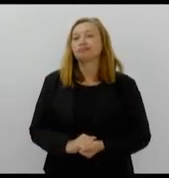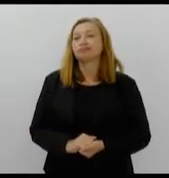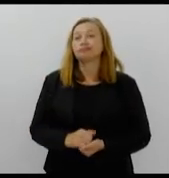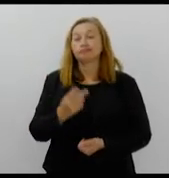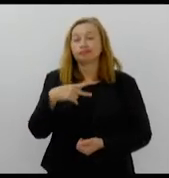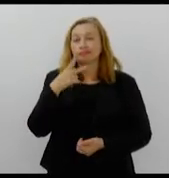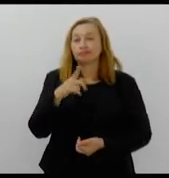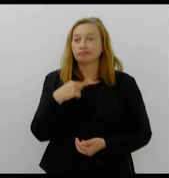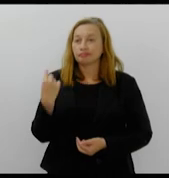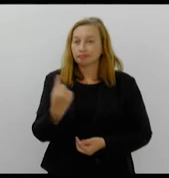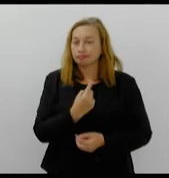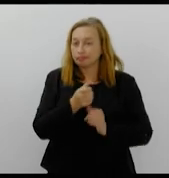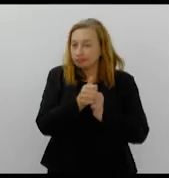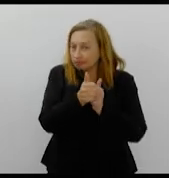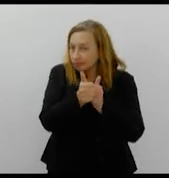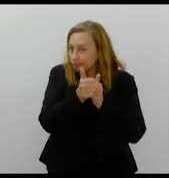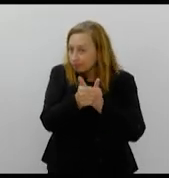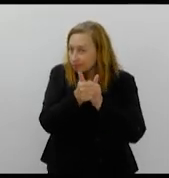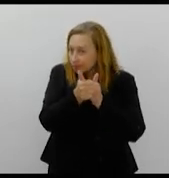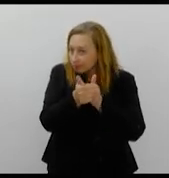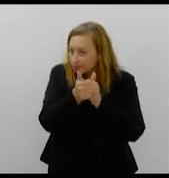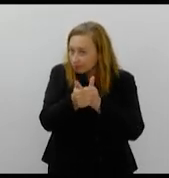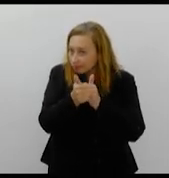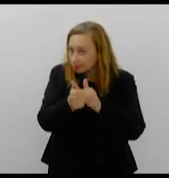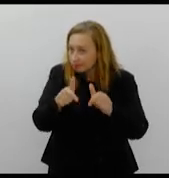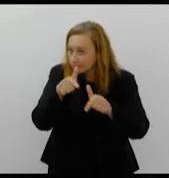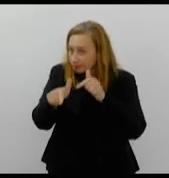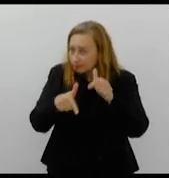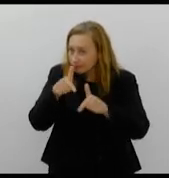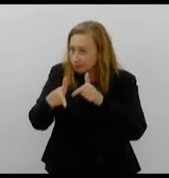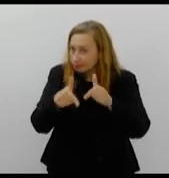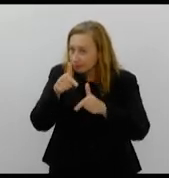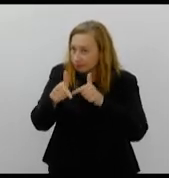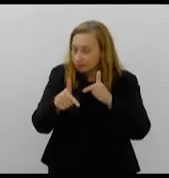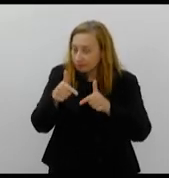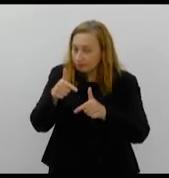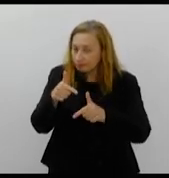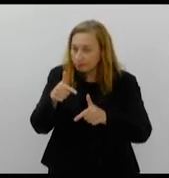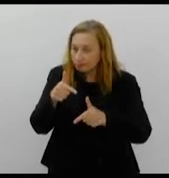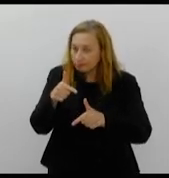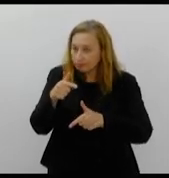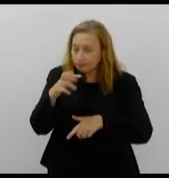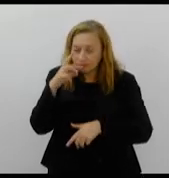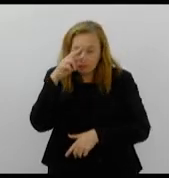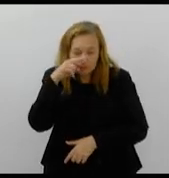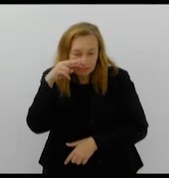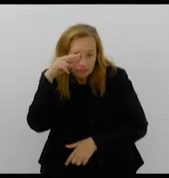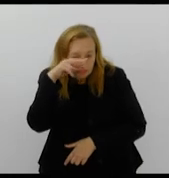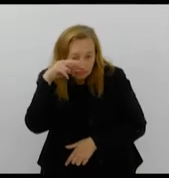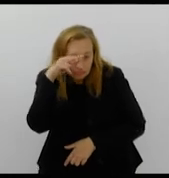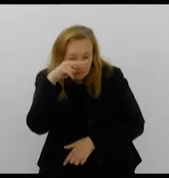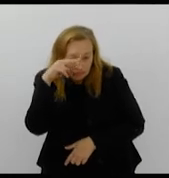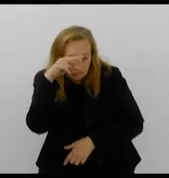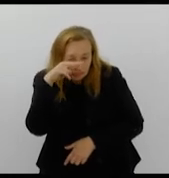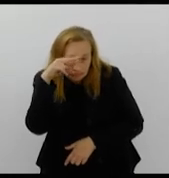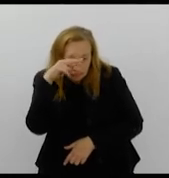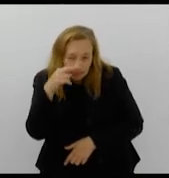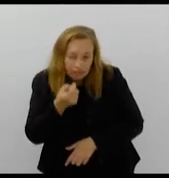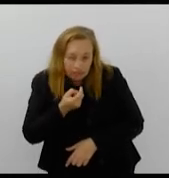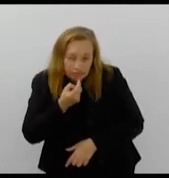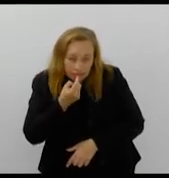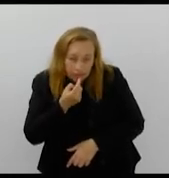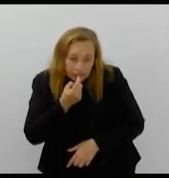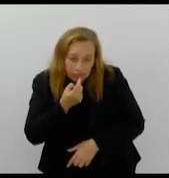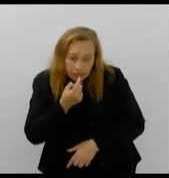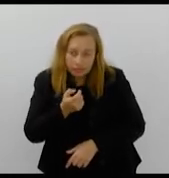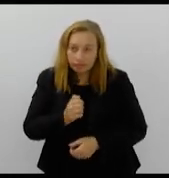dizer que nós vamos acompanhar esses trabalhos com lupa, isto é,